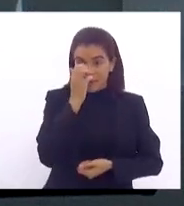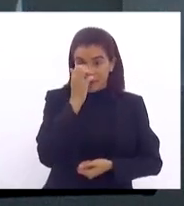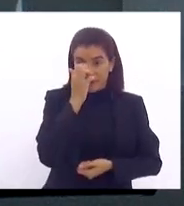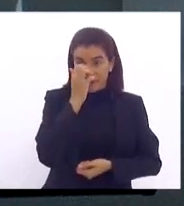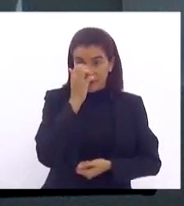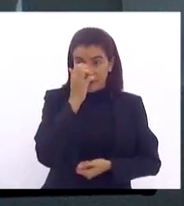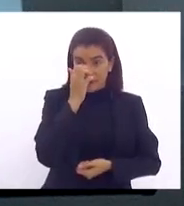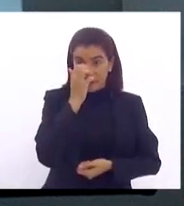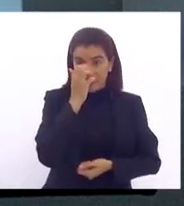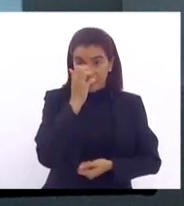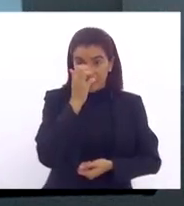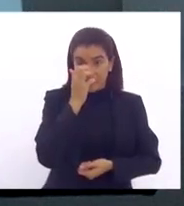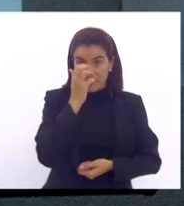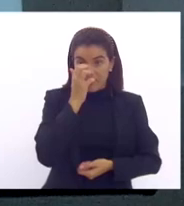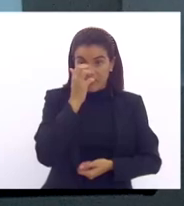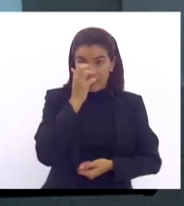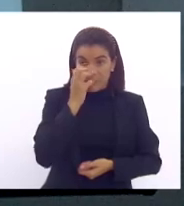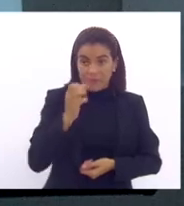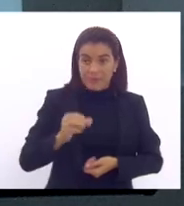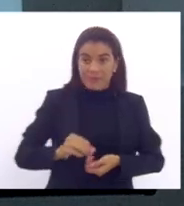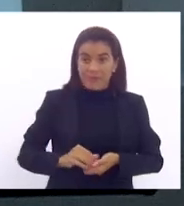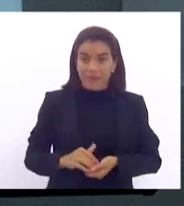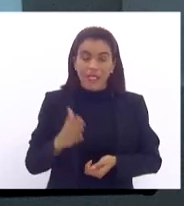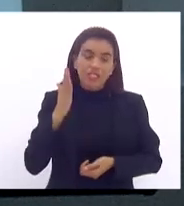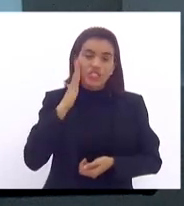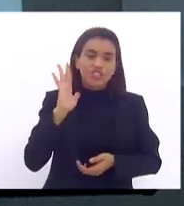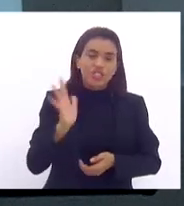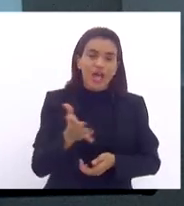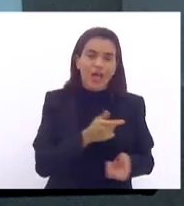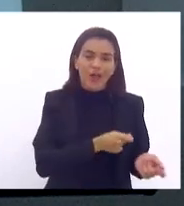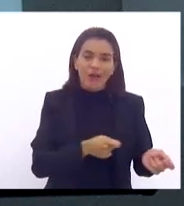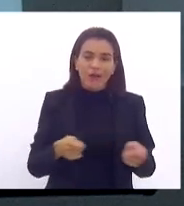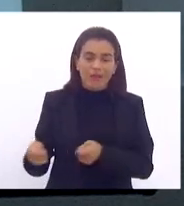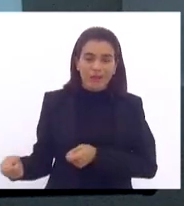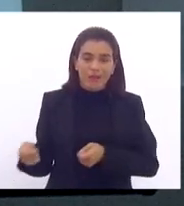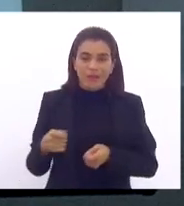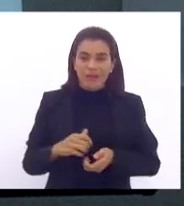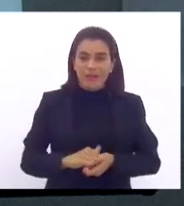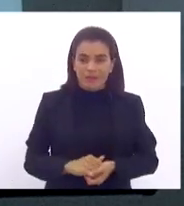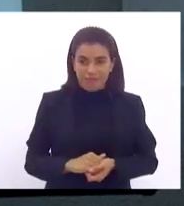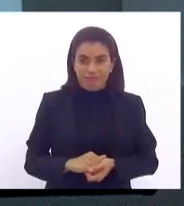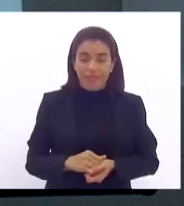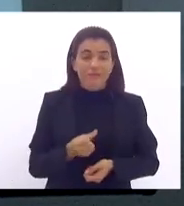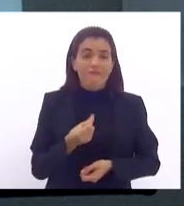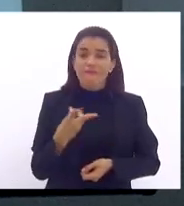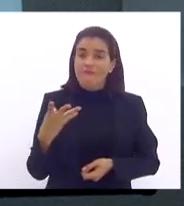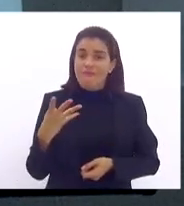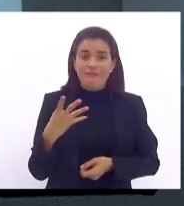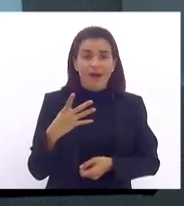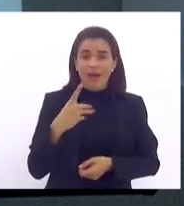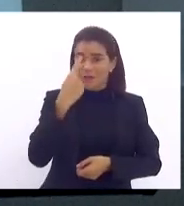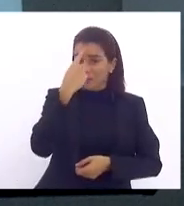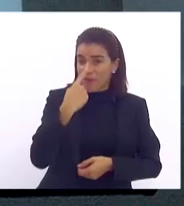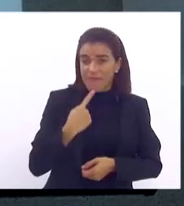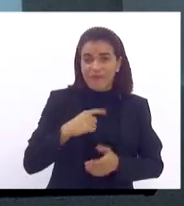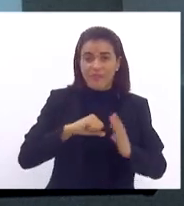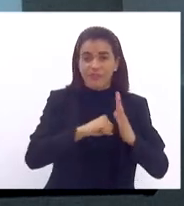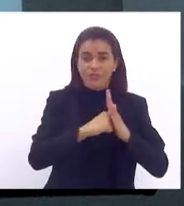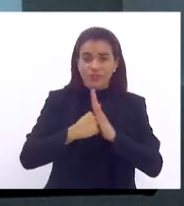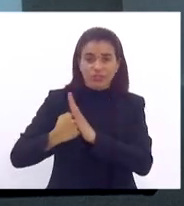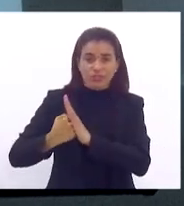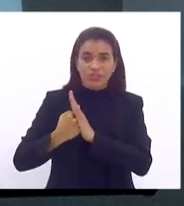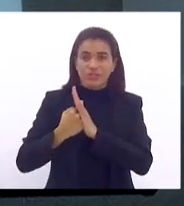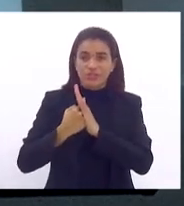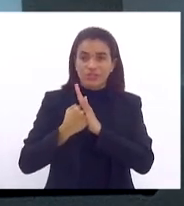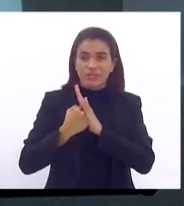eh E como eu dizia já virou a rotina né Essa várias contas estão bloqueadas eh no